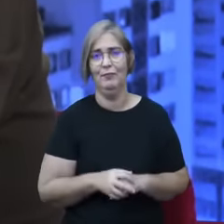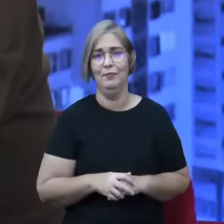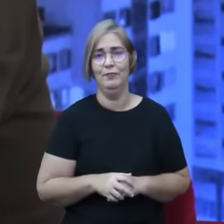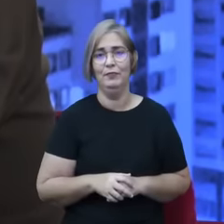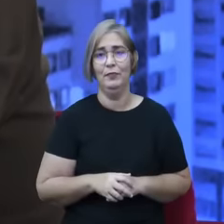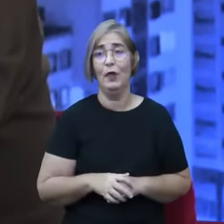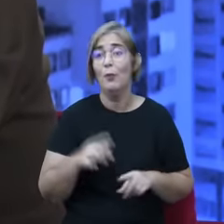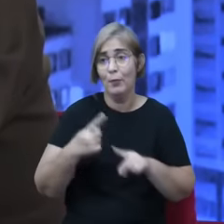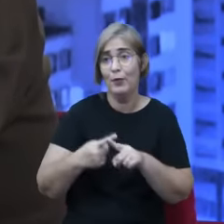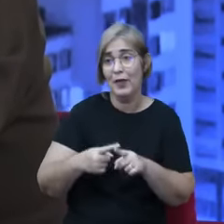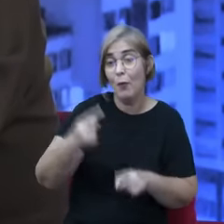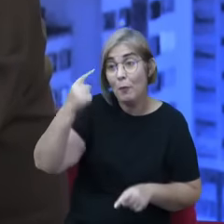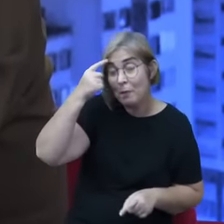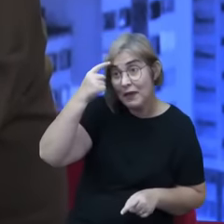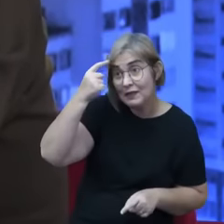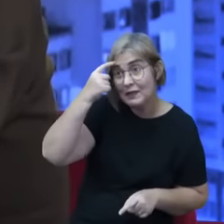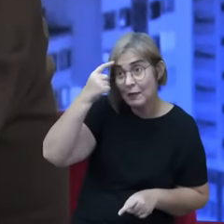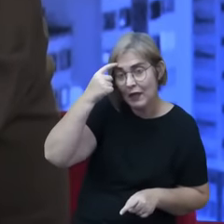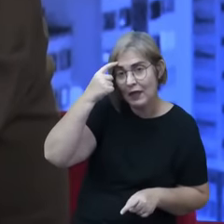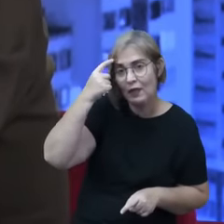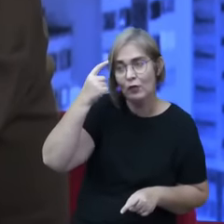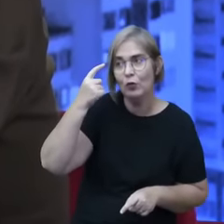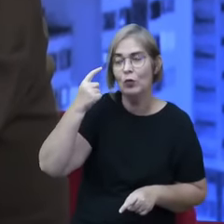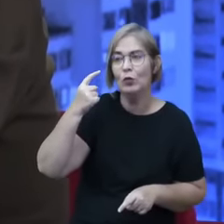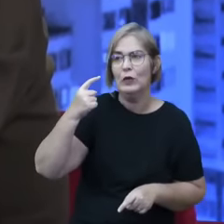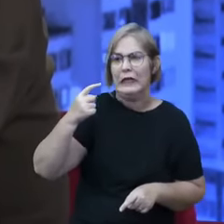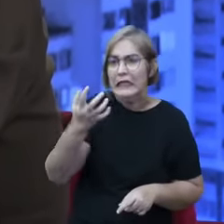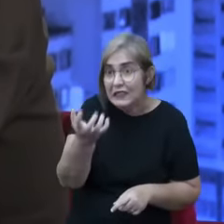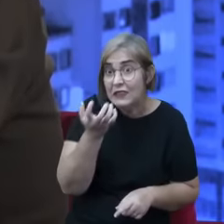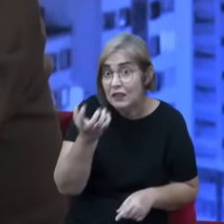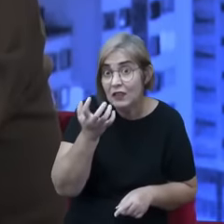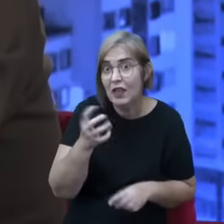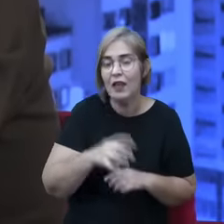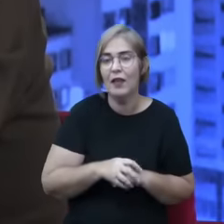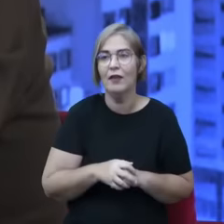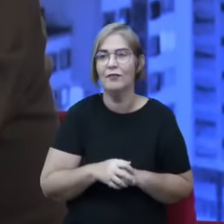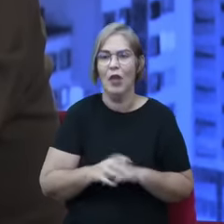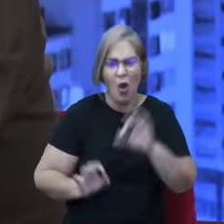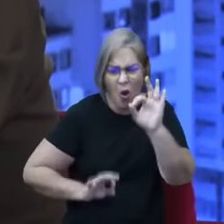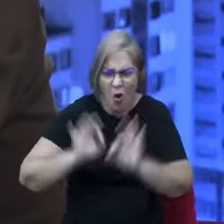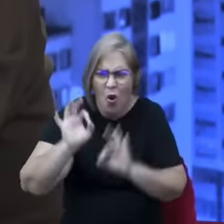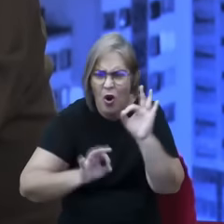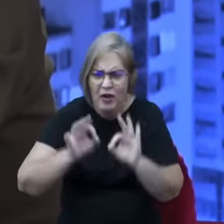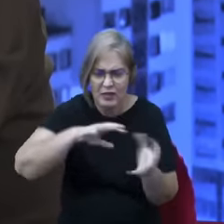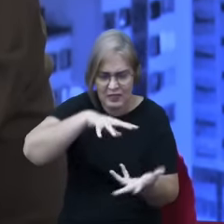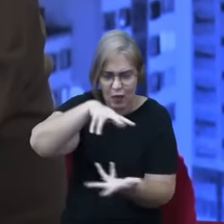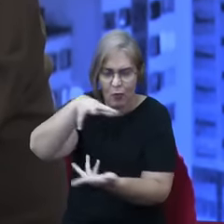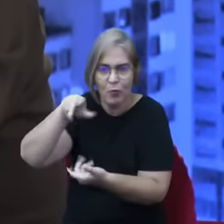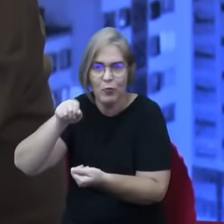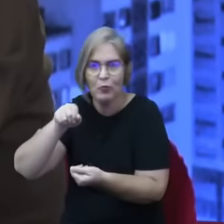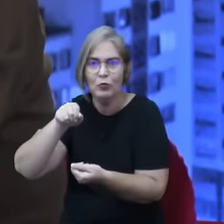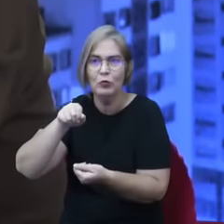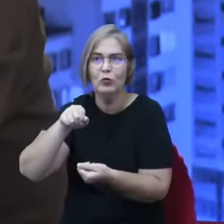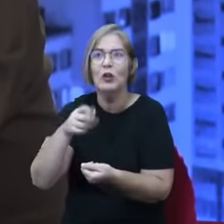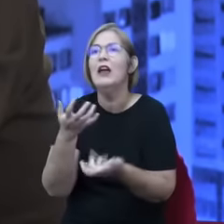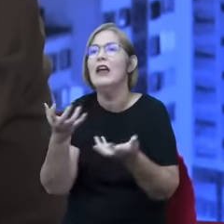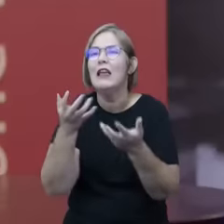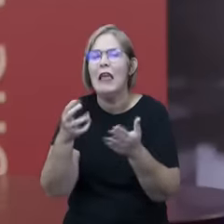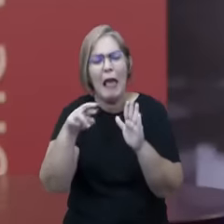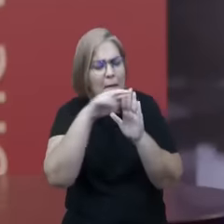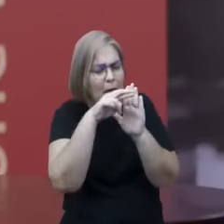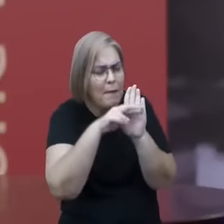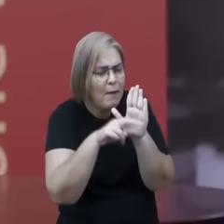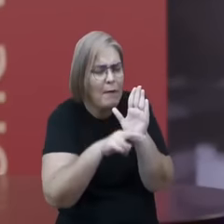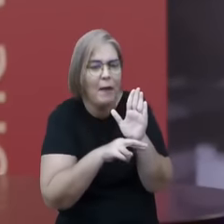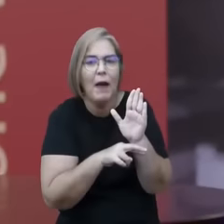o pensamento que pretende eh ordenar o mundo, pretende justamente ordenar o mundo